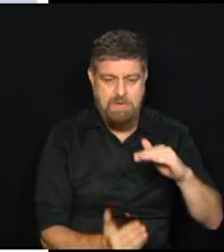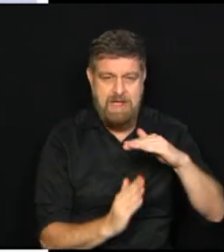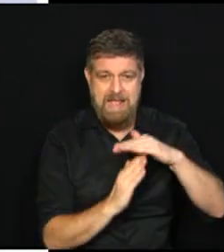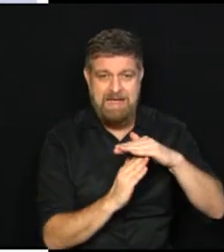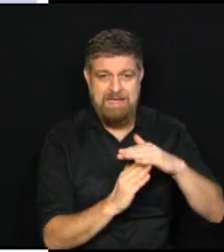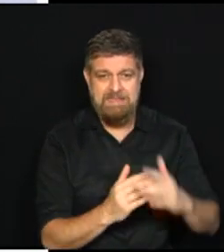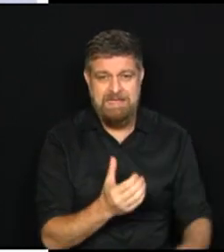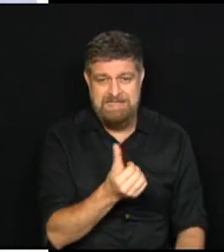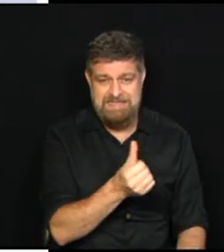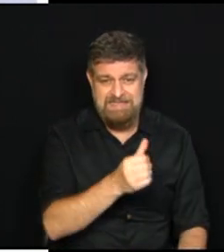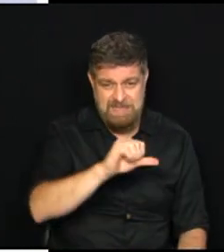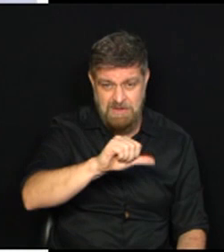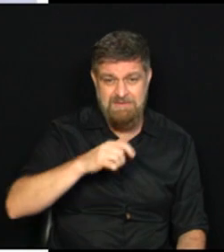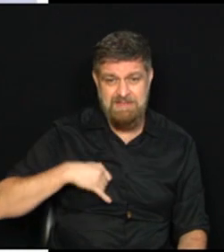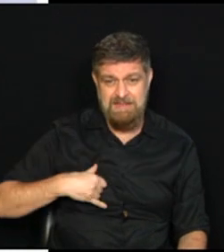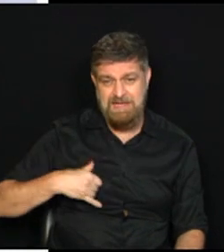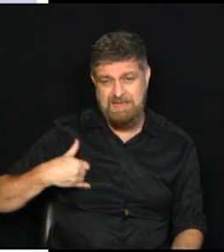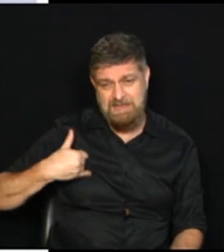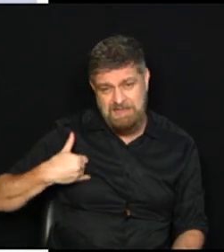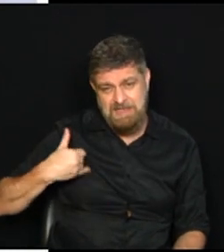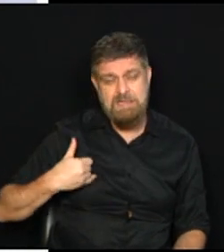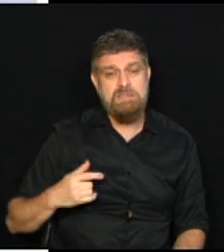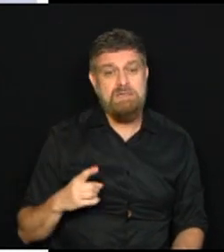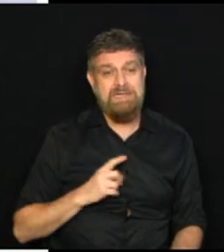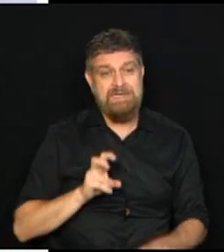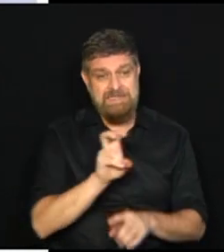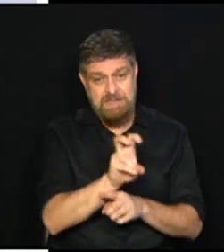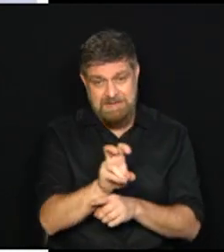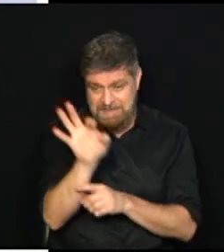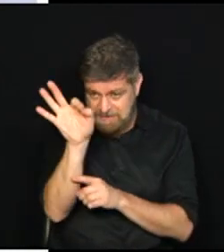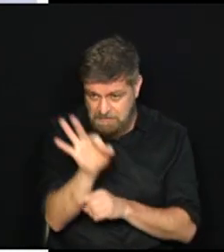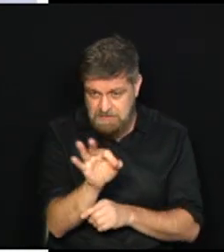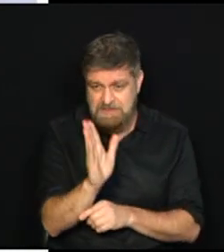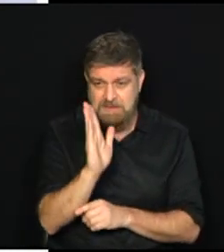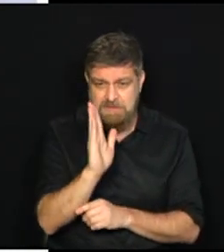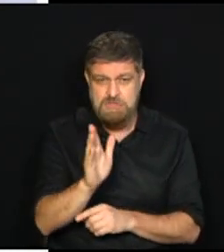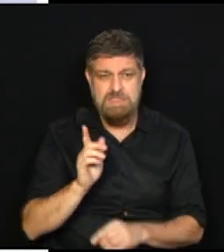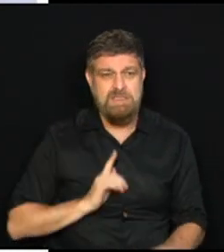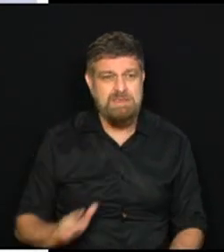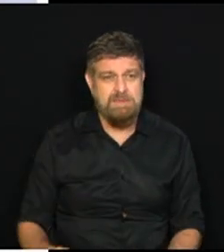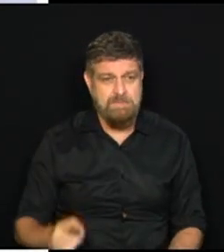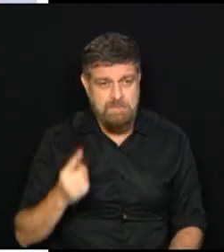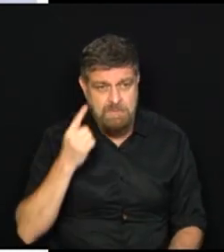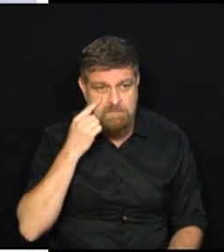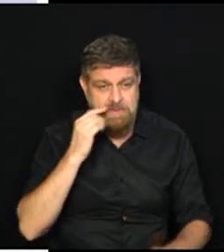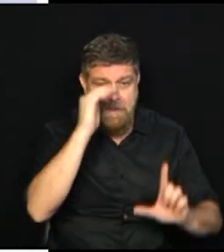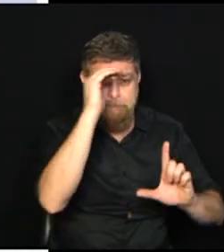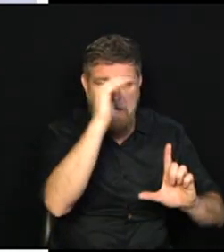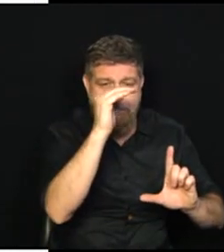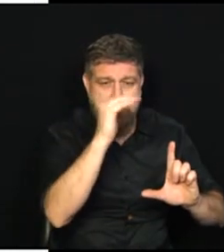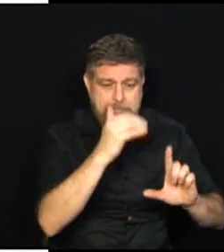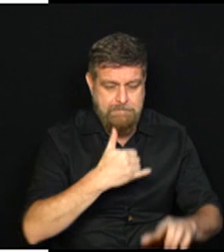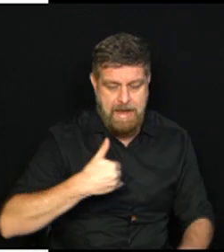temos 95% do público-alvo e 50 a 54,